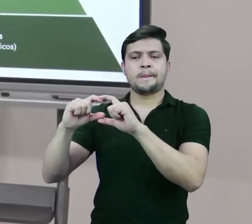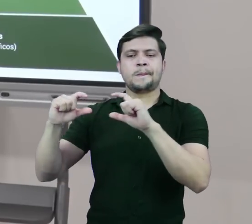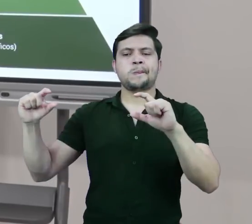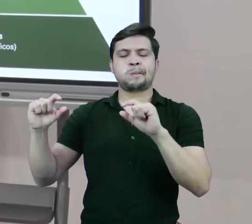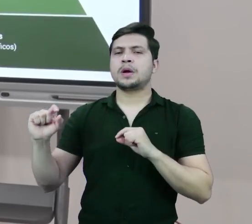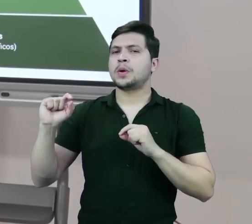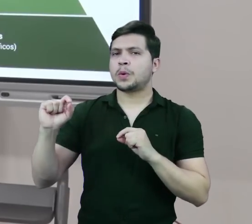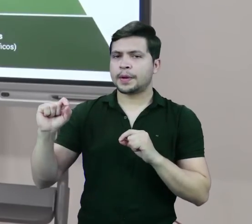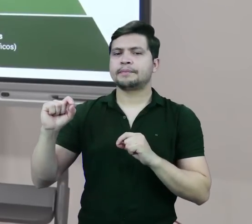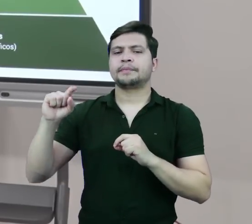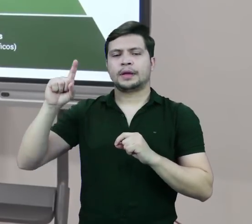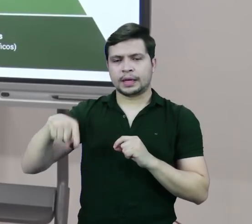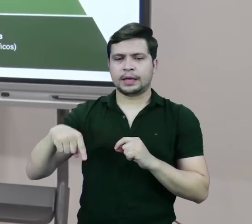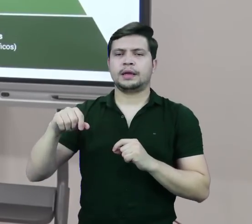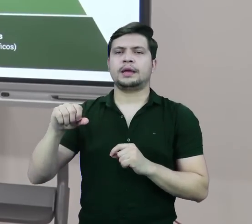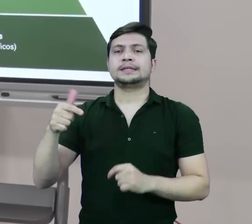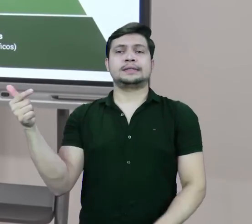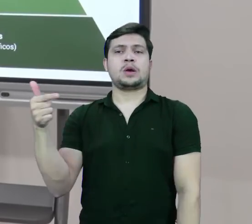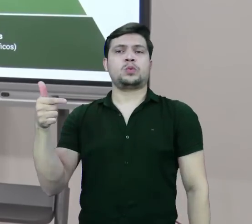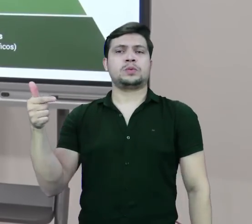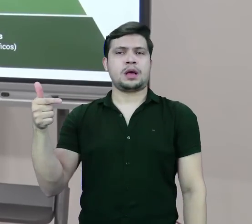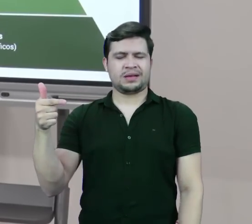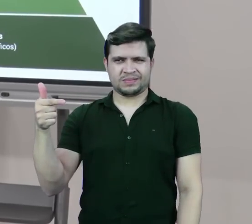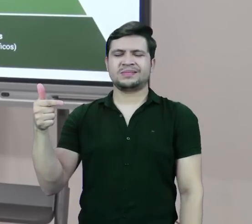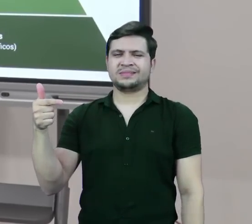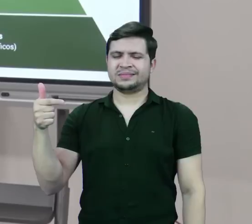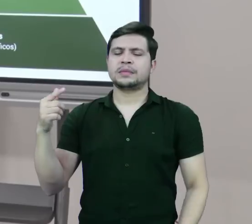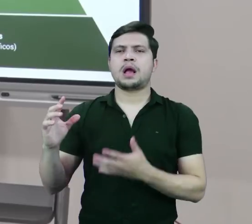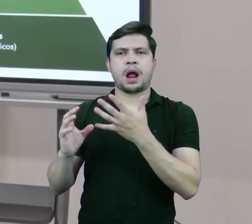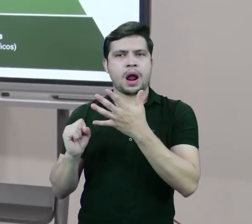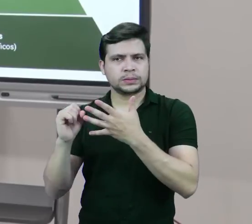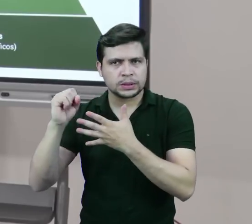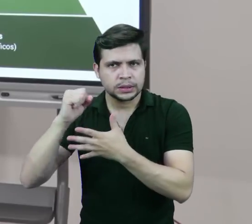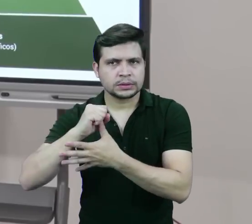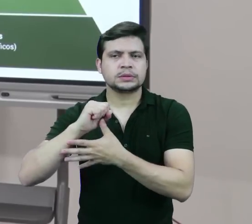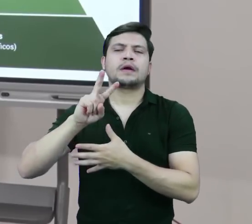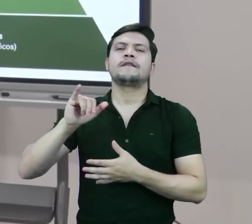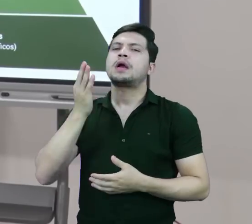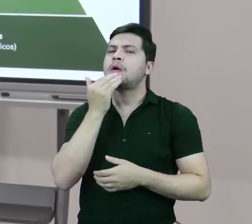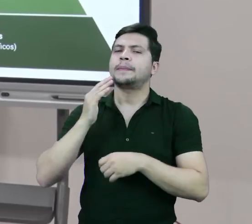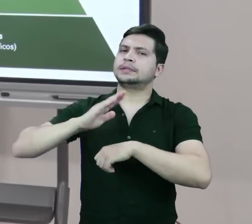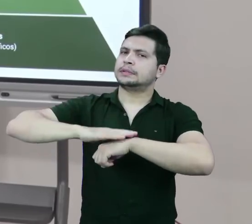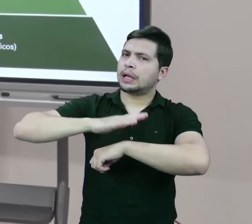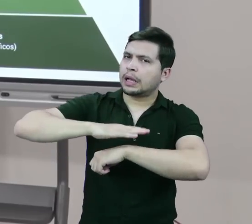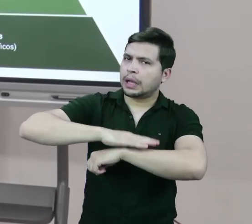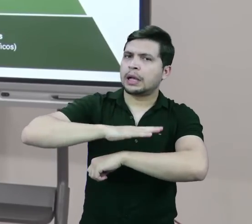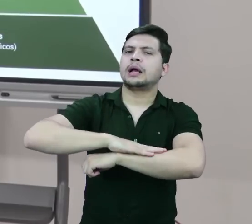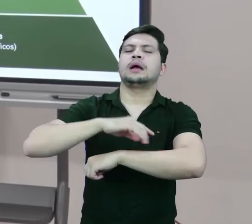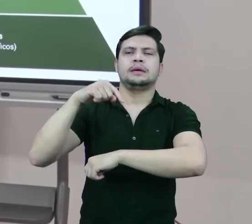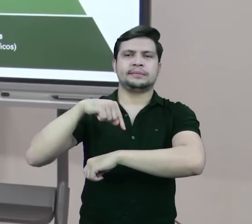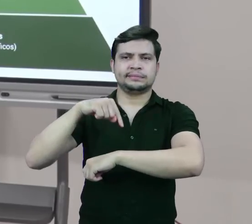gente viu, são os sapos, que vão se alimentar lá dos gafanhotos e também